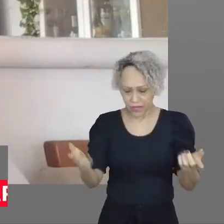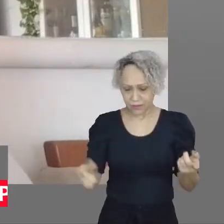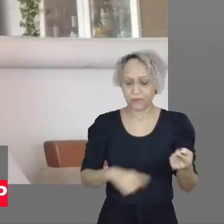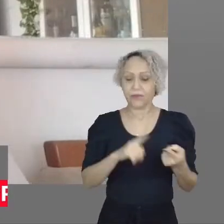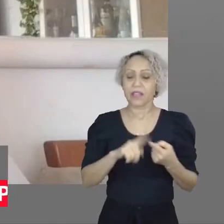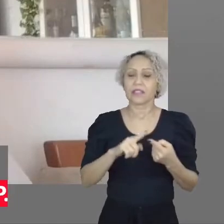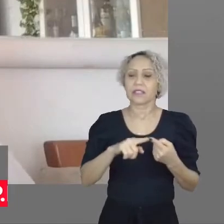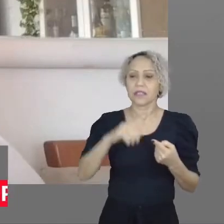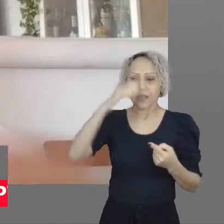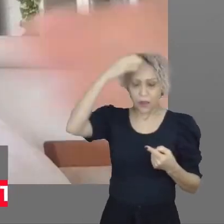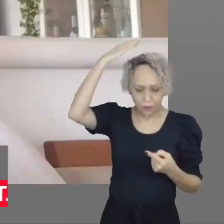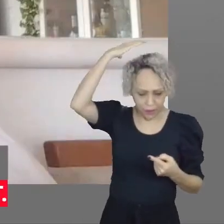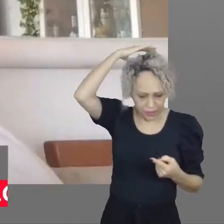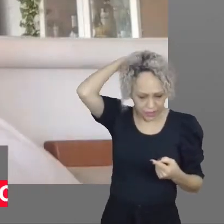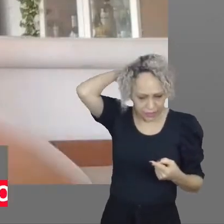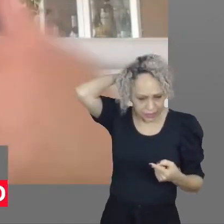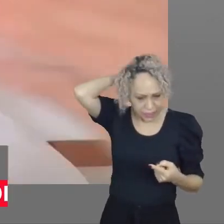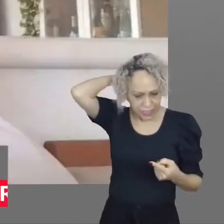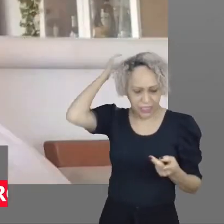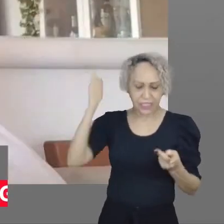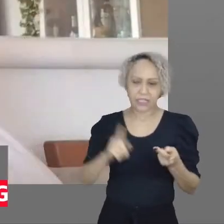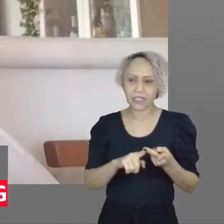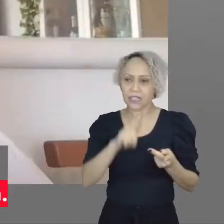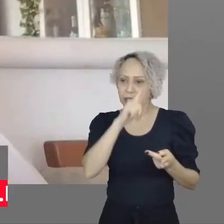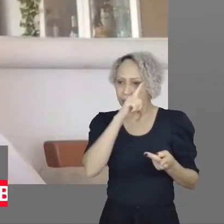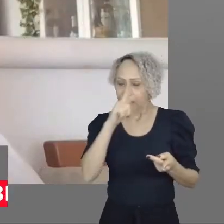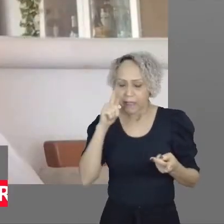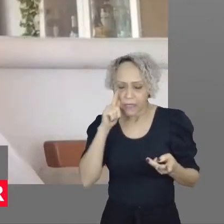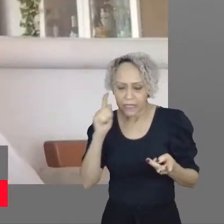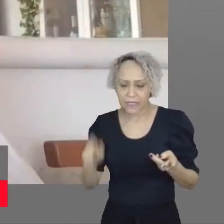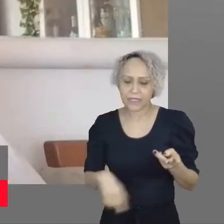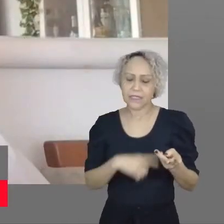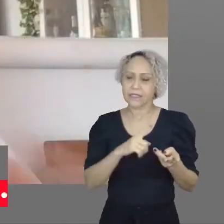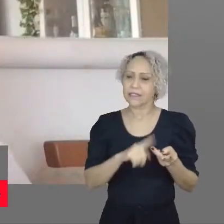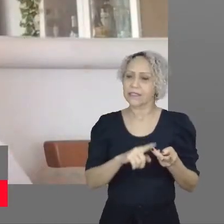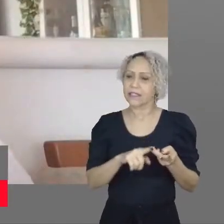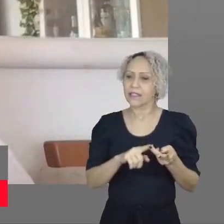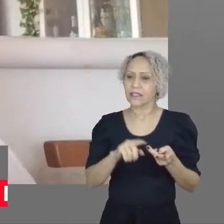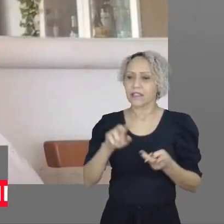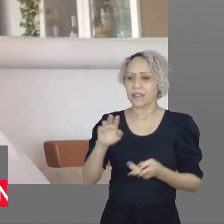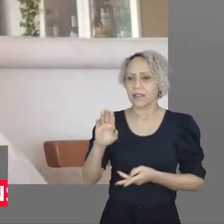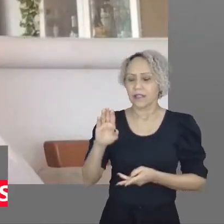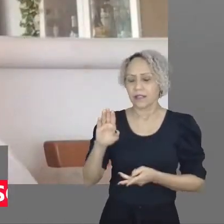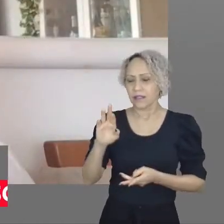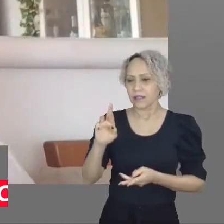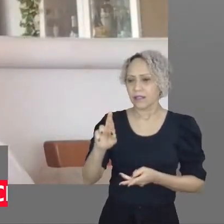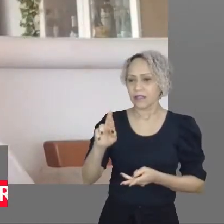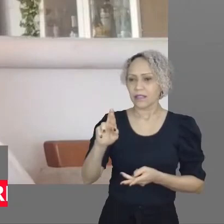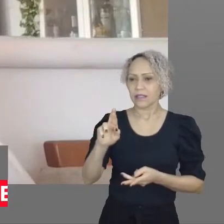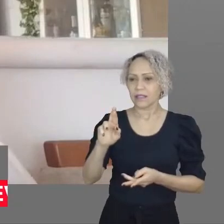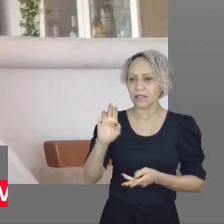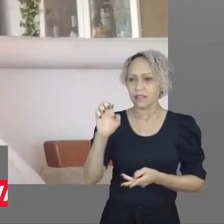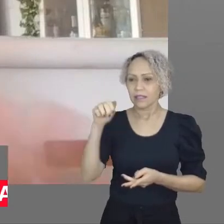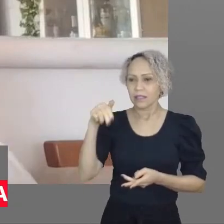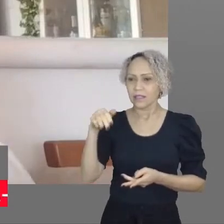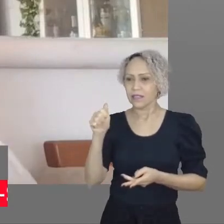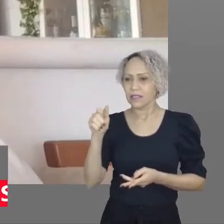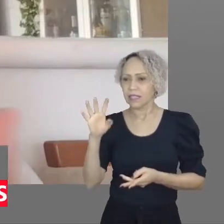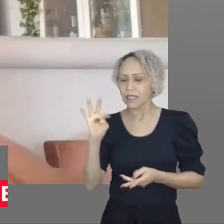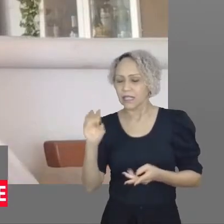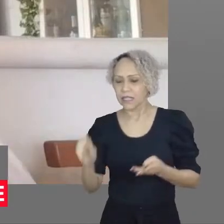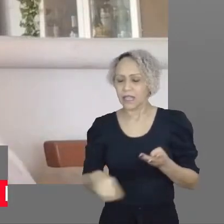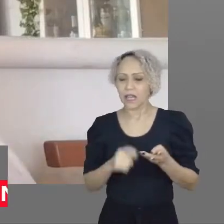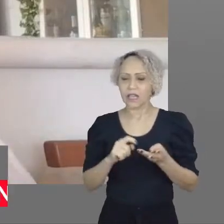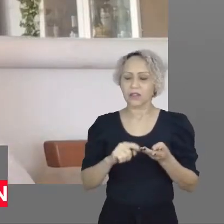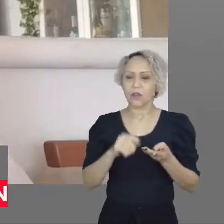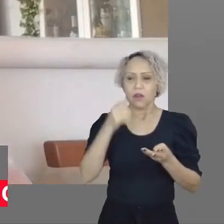essas dicotomias do bolsonarismo e incitação ao ódio, Renato Freitas, a nossa equipe inteira, Maria do